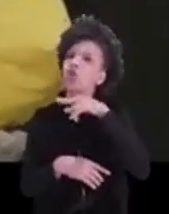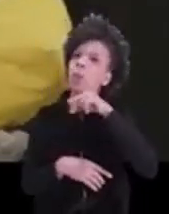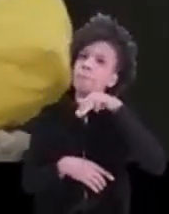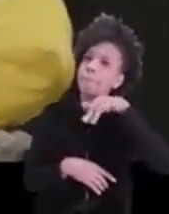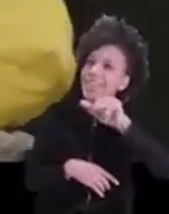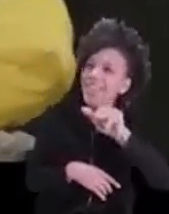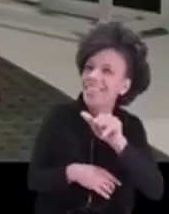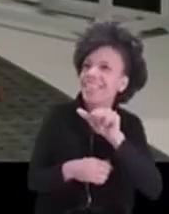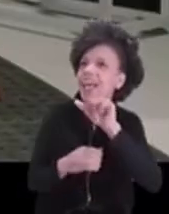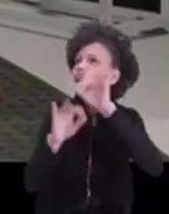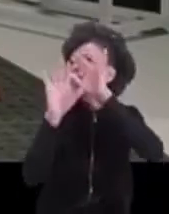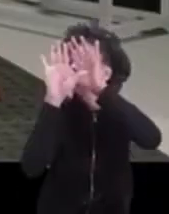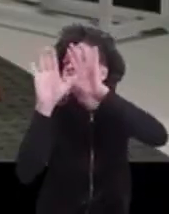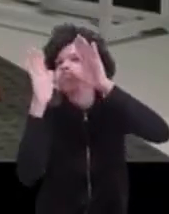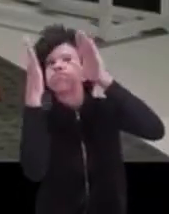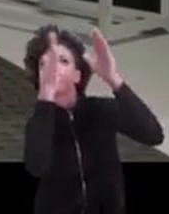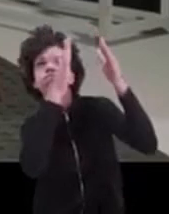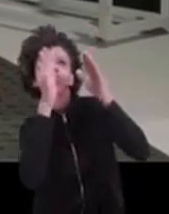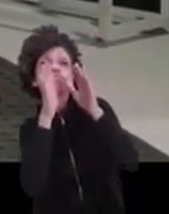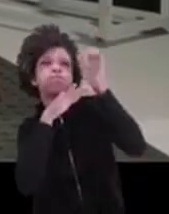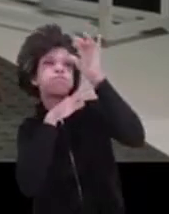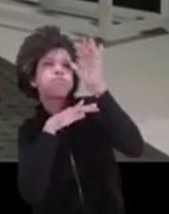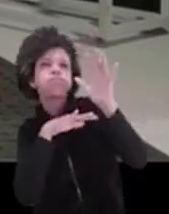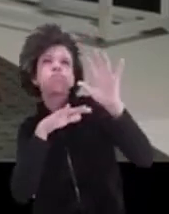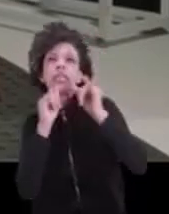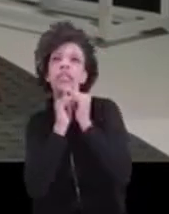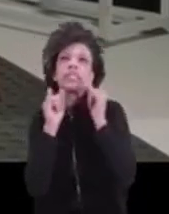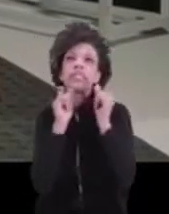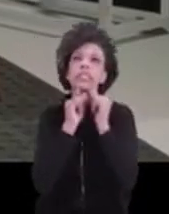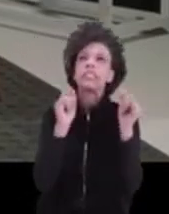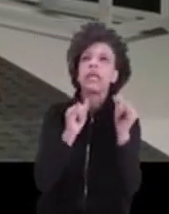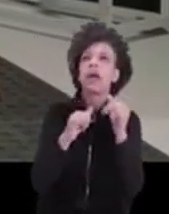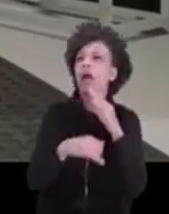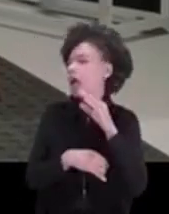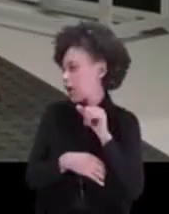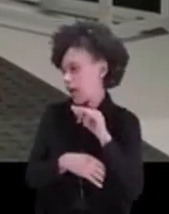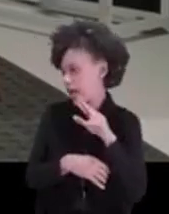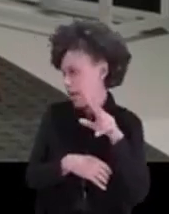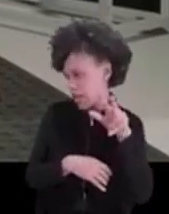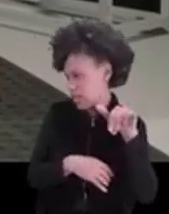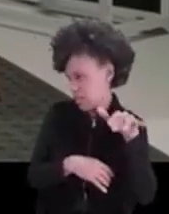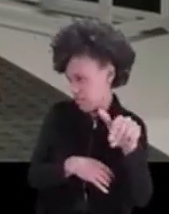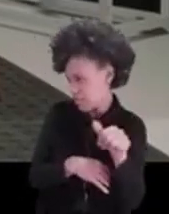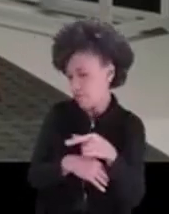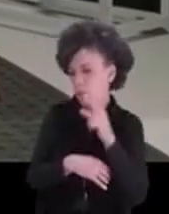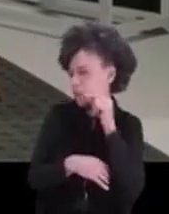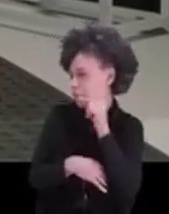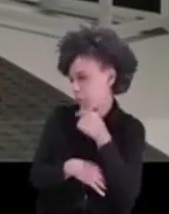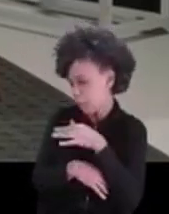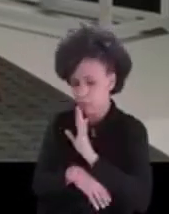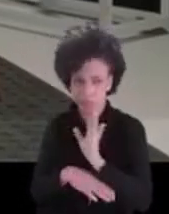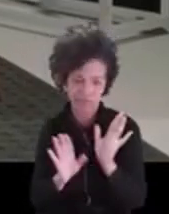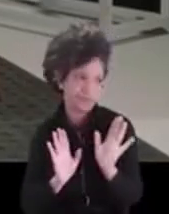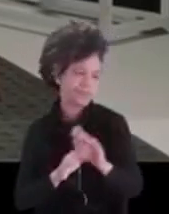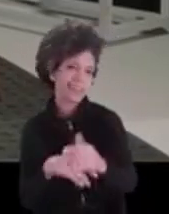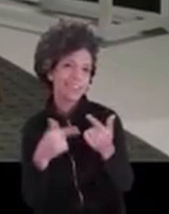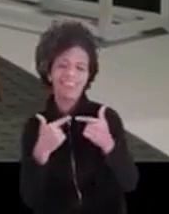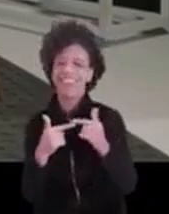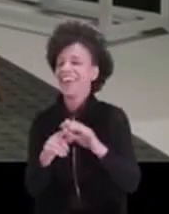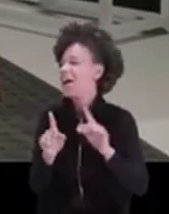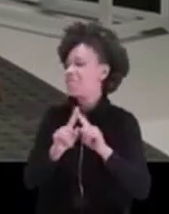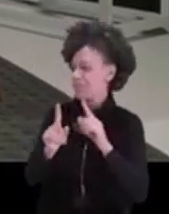coisa mais é celular energética Caraíva vamos fumar um beck